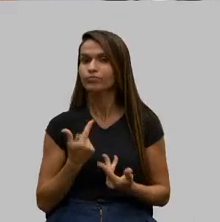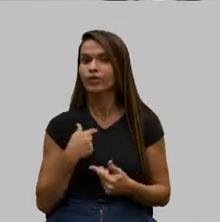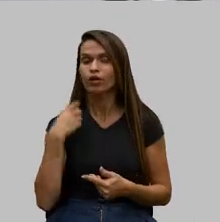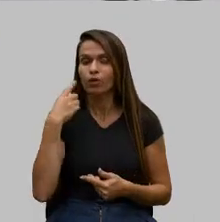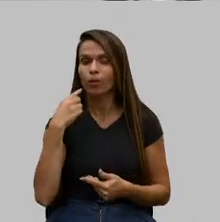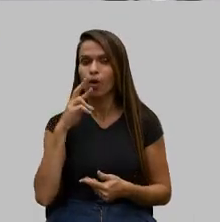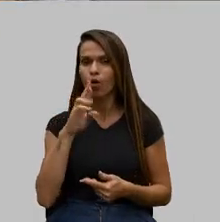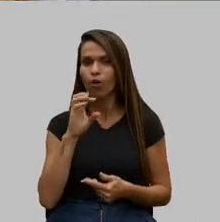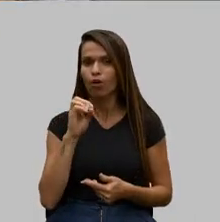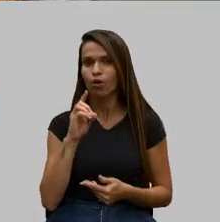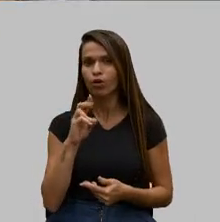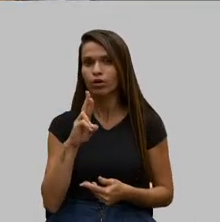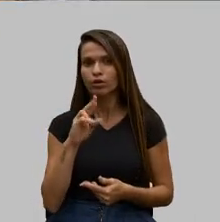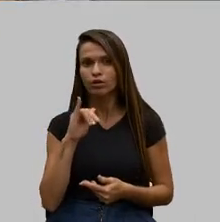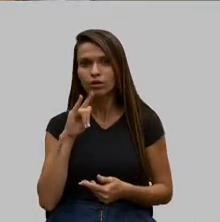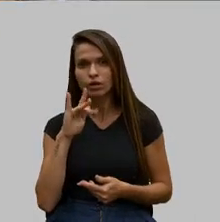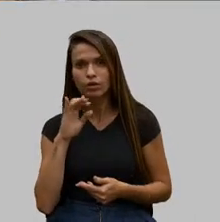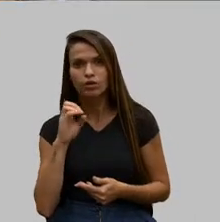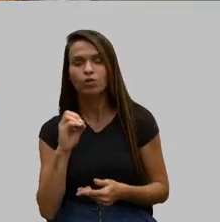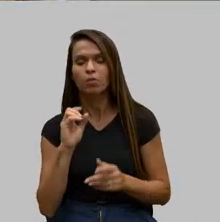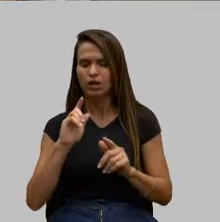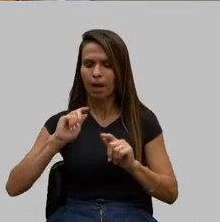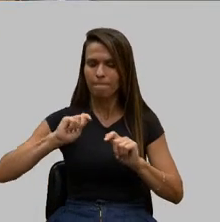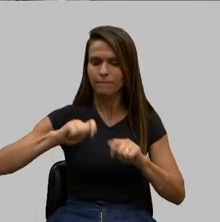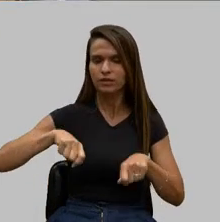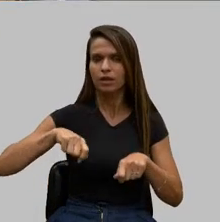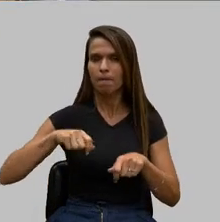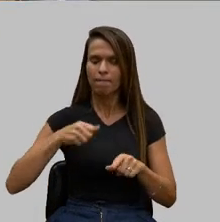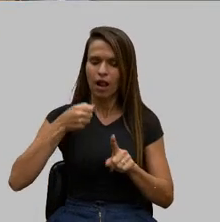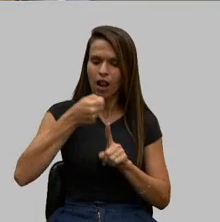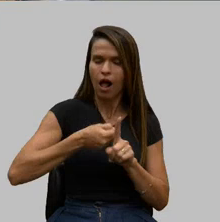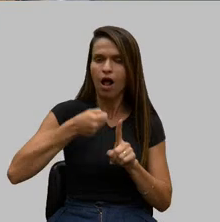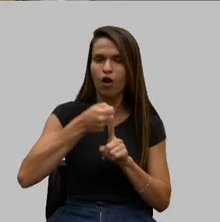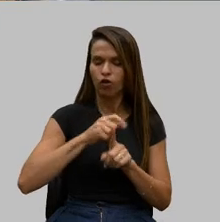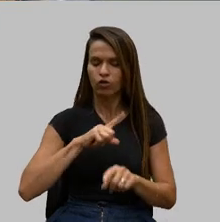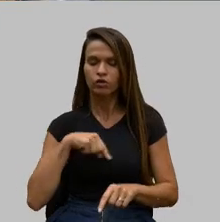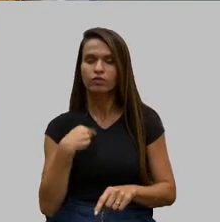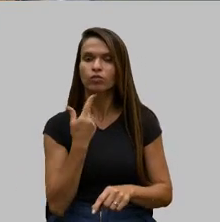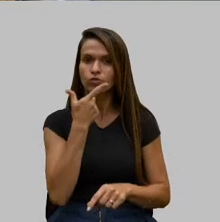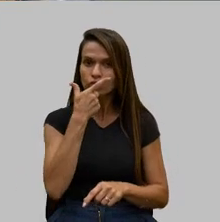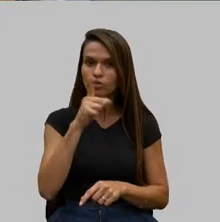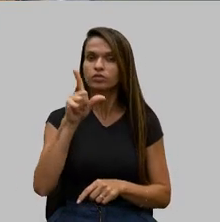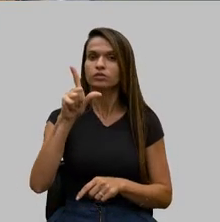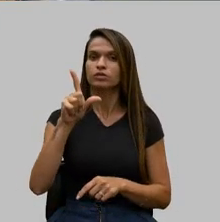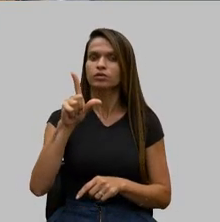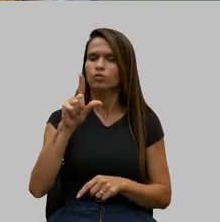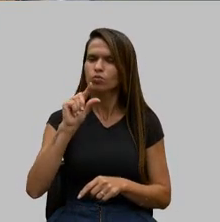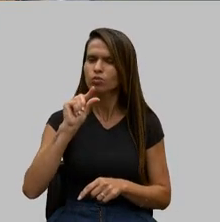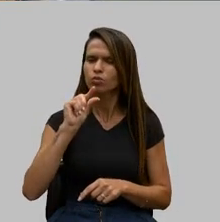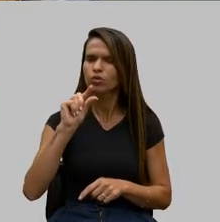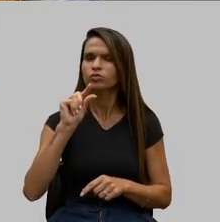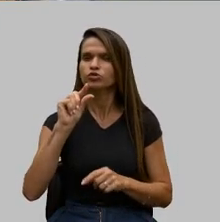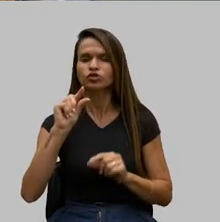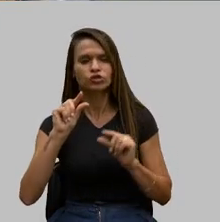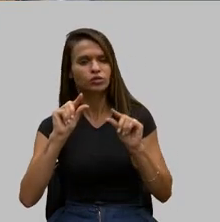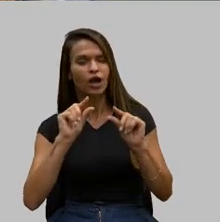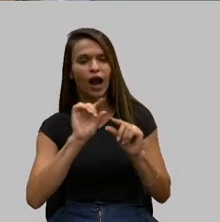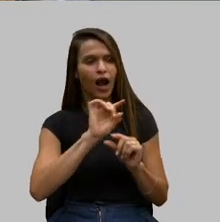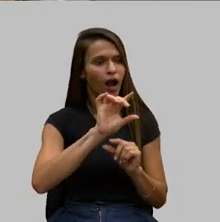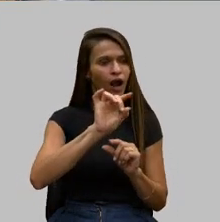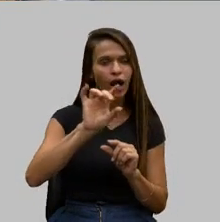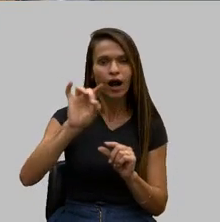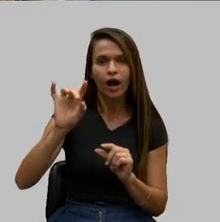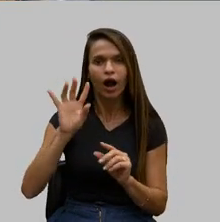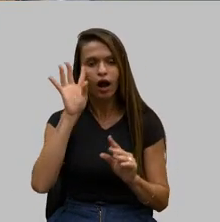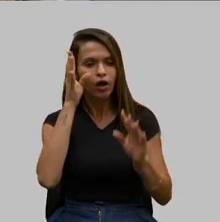pela sua capacidade pelo seu empenho pela sua luta nós vamos conseguir né Um pouquinho de cada um de nós resolver